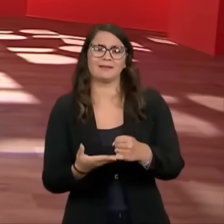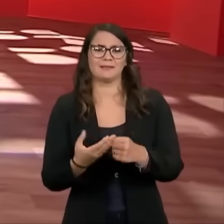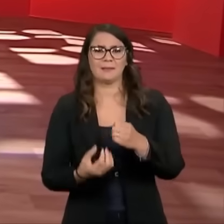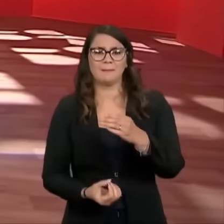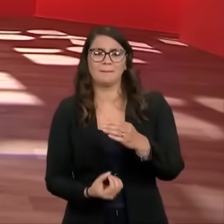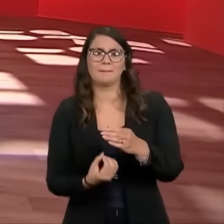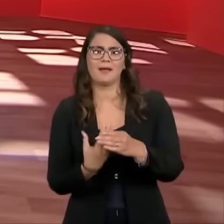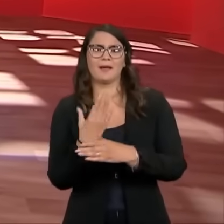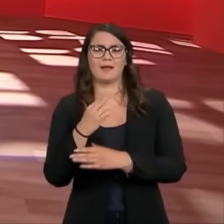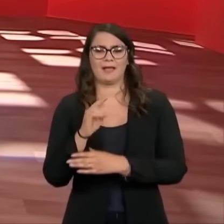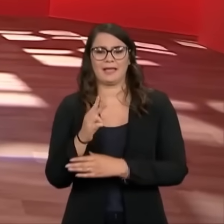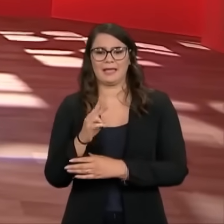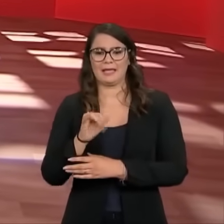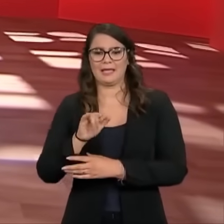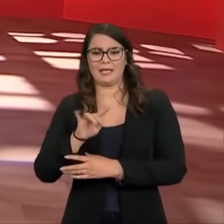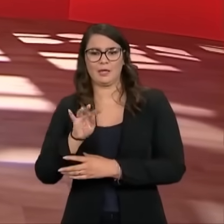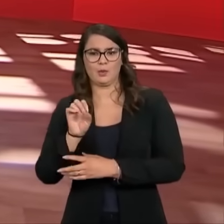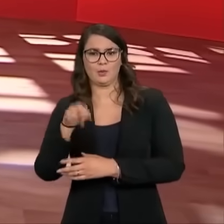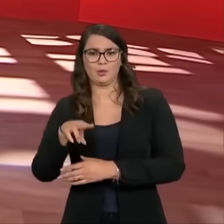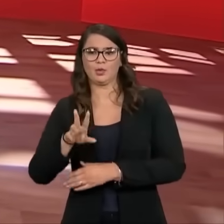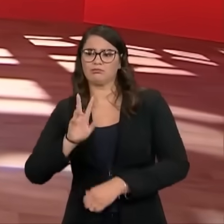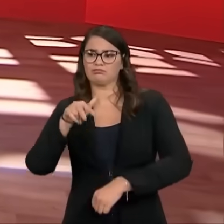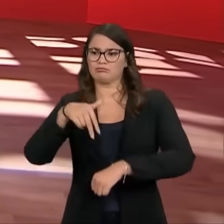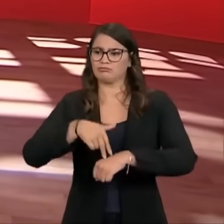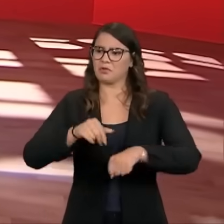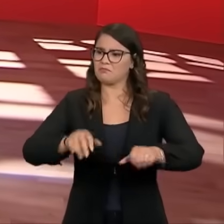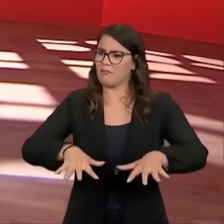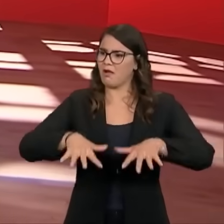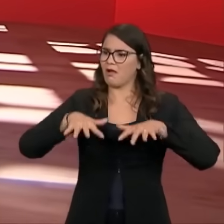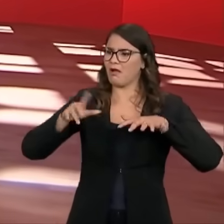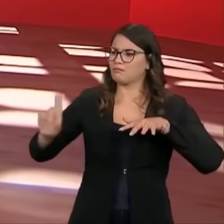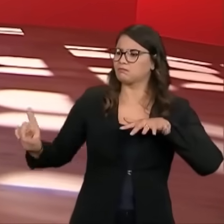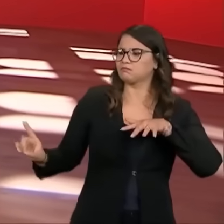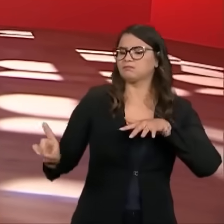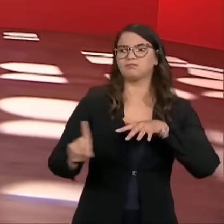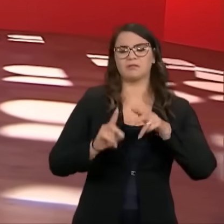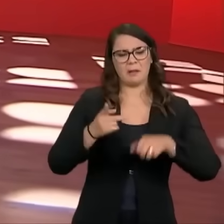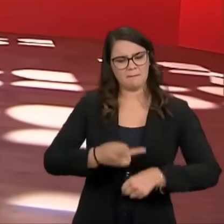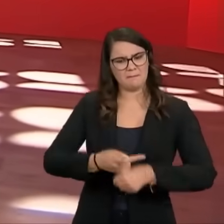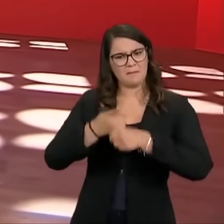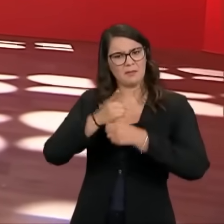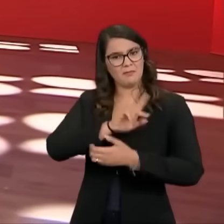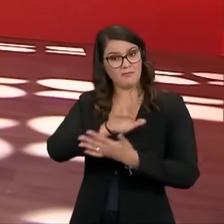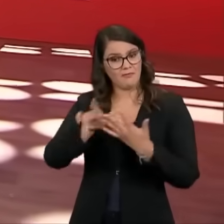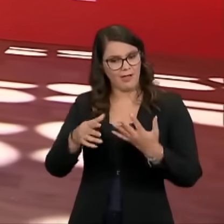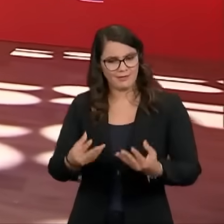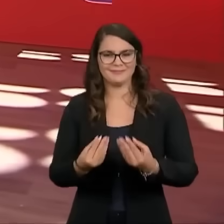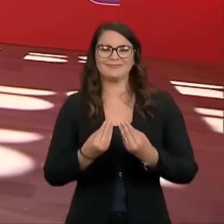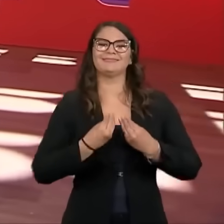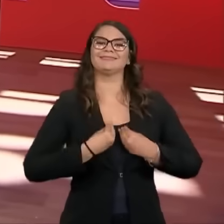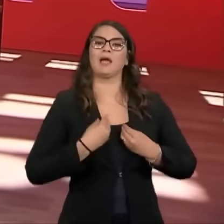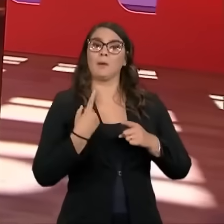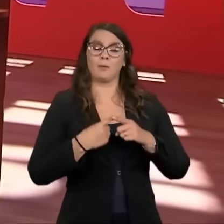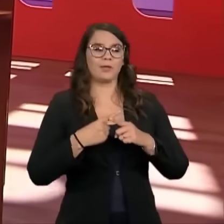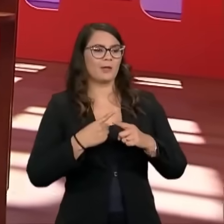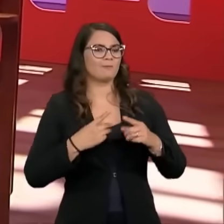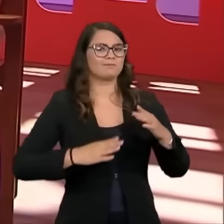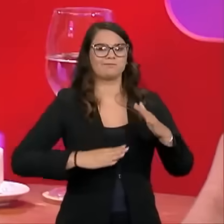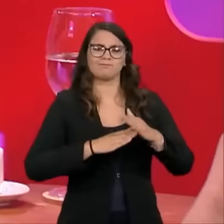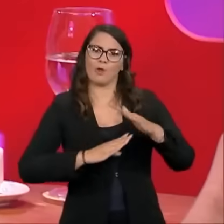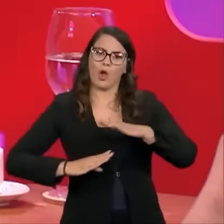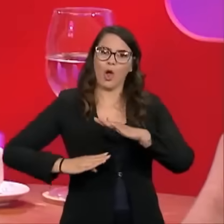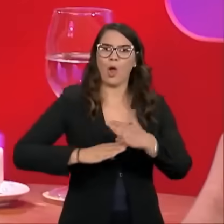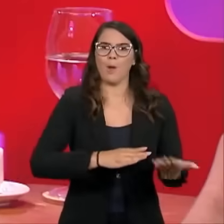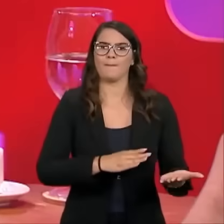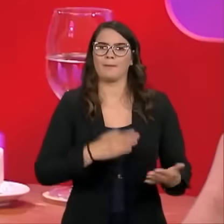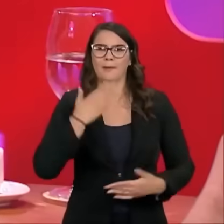éca Hilton que chega ao público hoje que que recebe as premiações que recebeu porque se eu não pudesse romper com a prostituição com